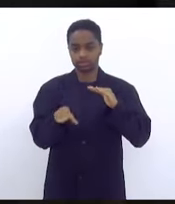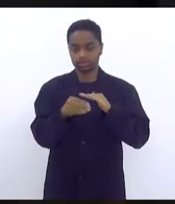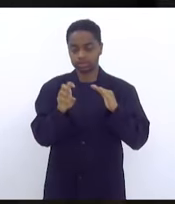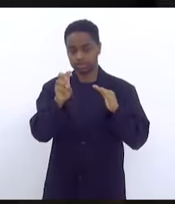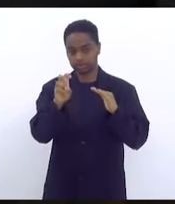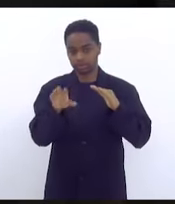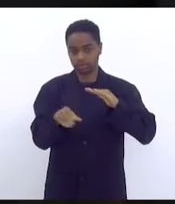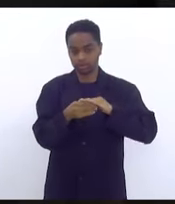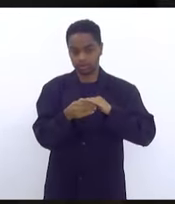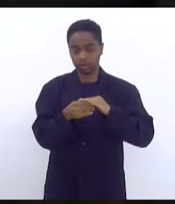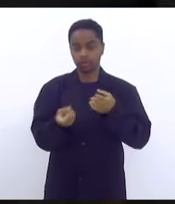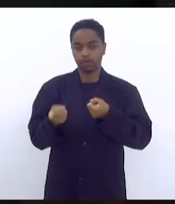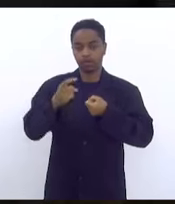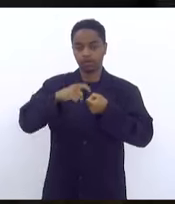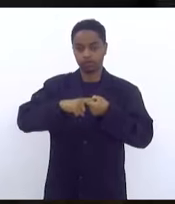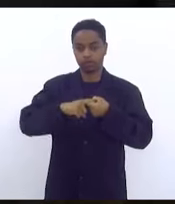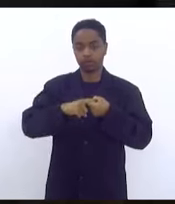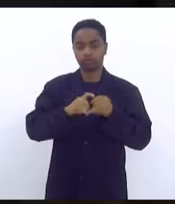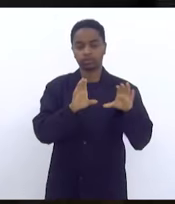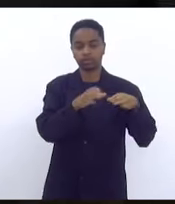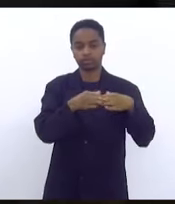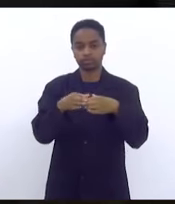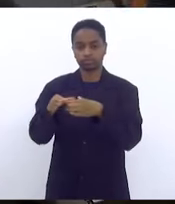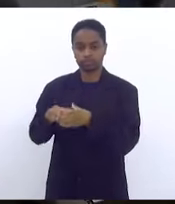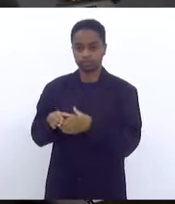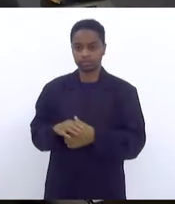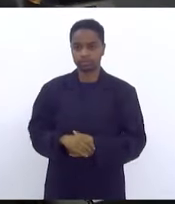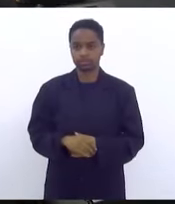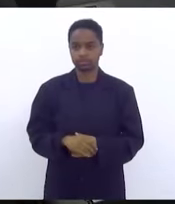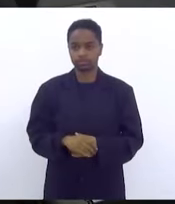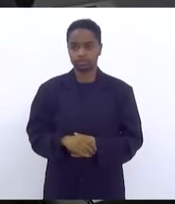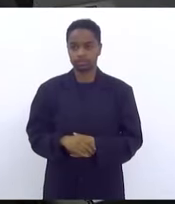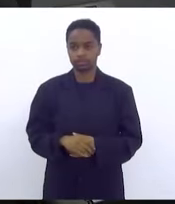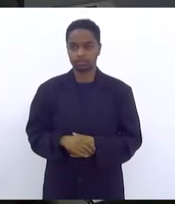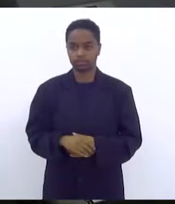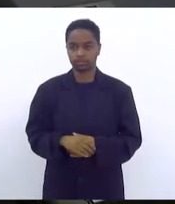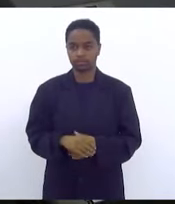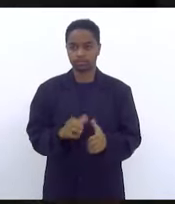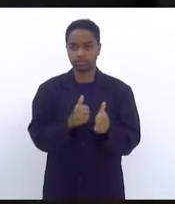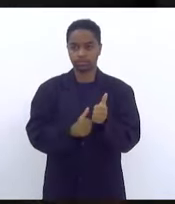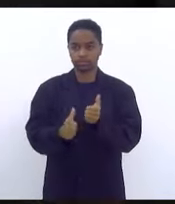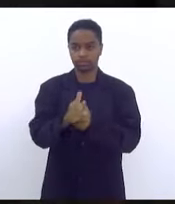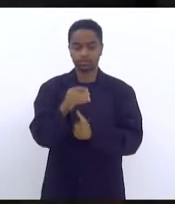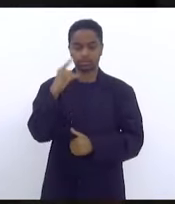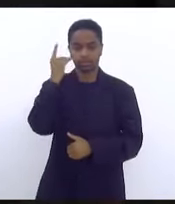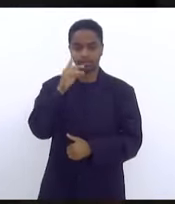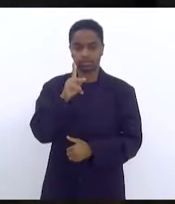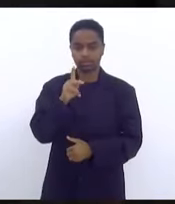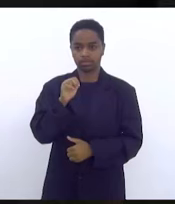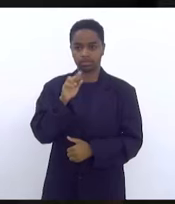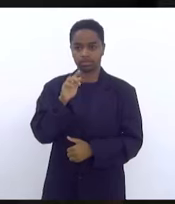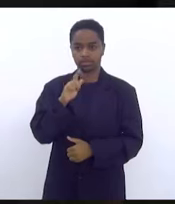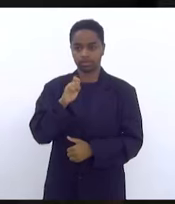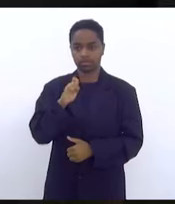5 emendas e retorna às comissões. Pela ordem, presidente. Pela ordem, deputado Pobel.